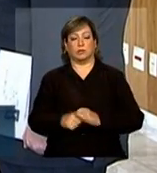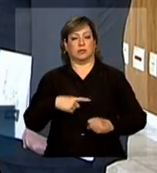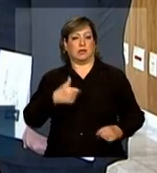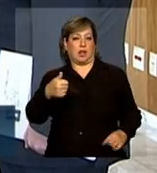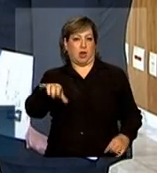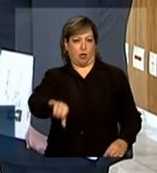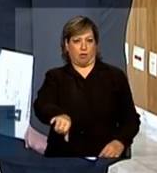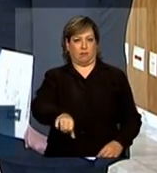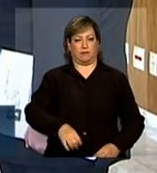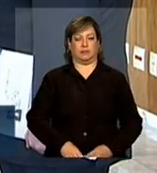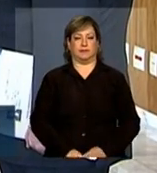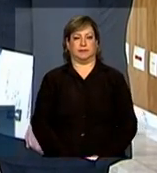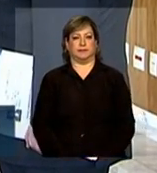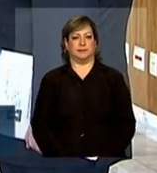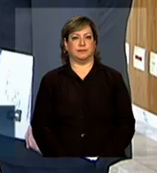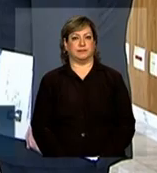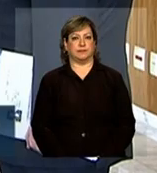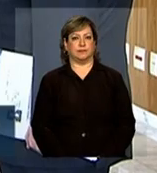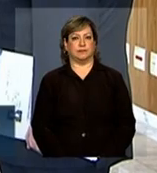do Norte.